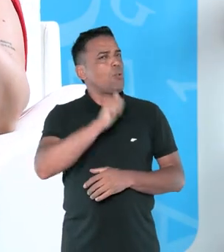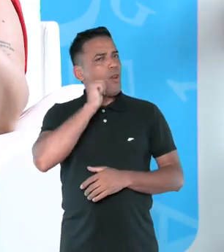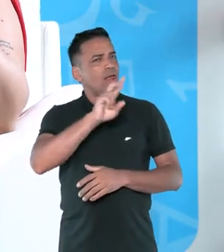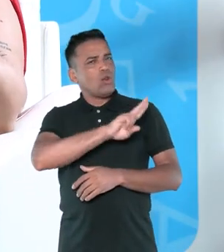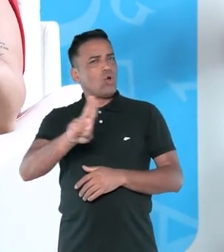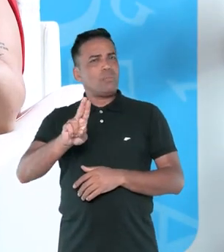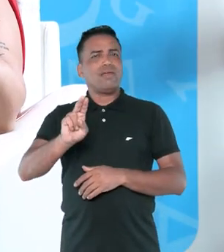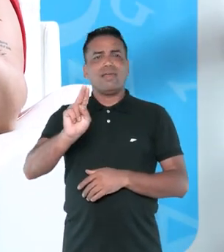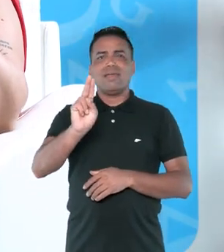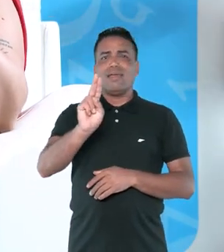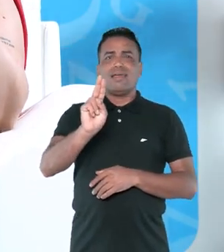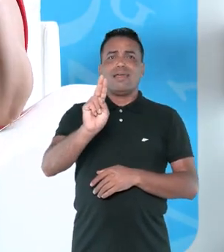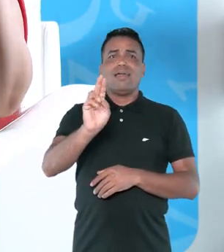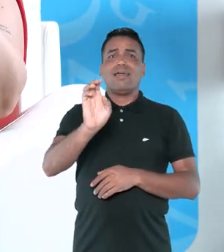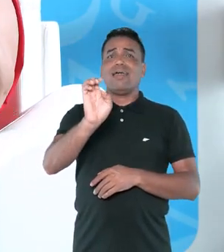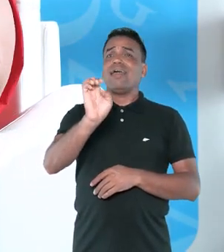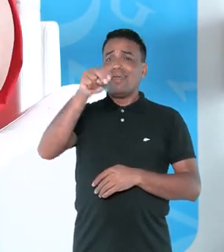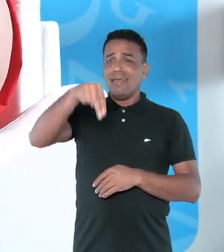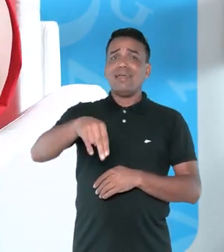ainda, Mjulia,